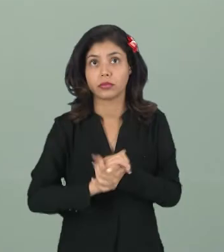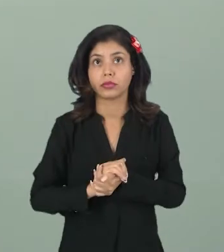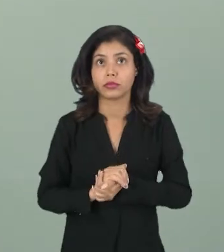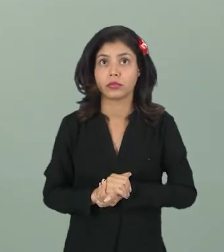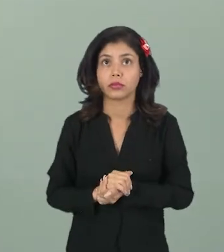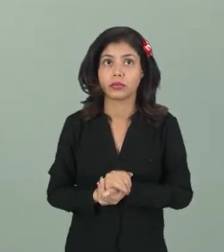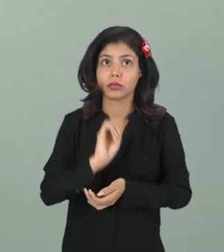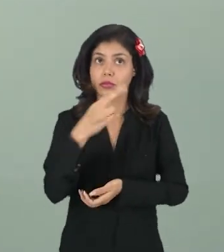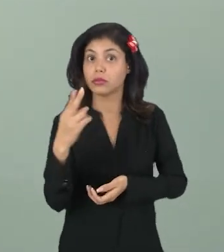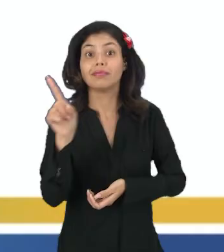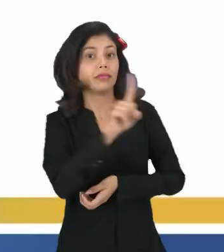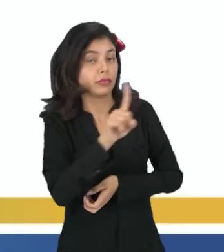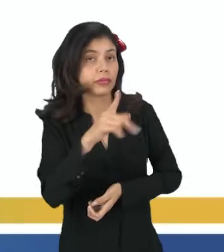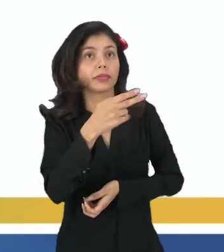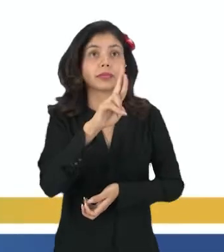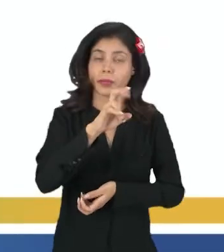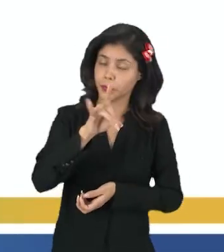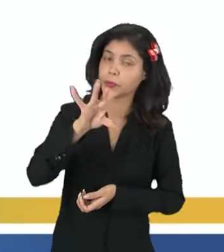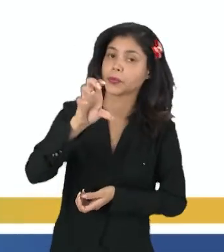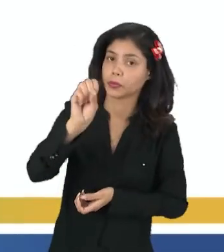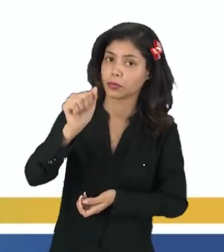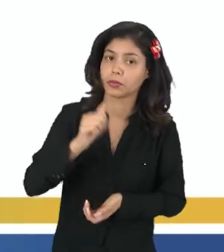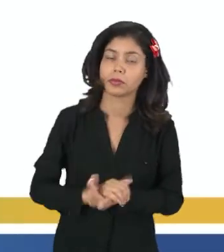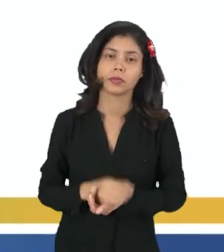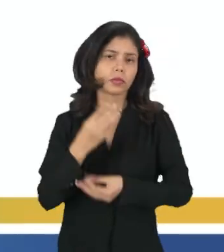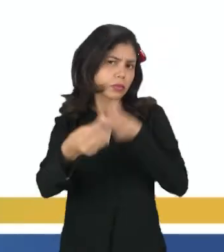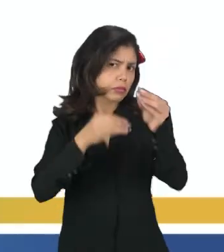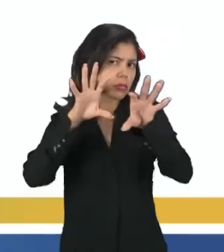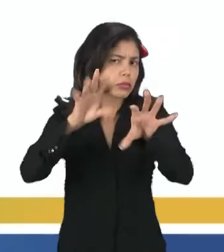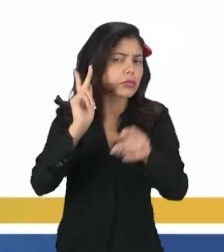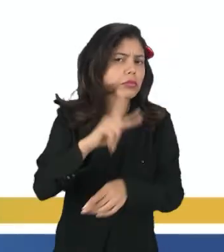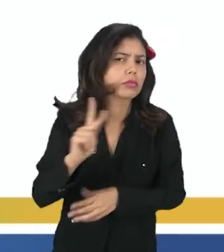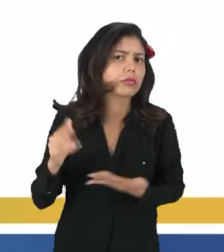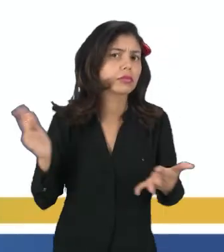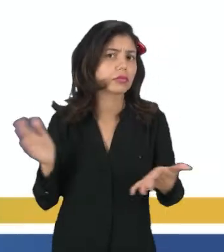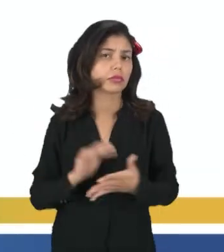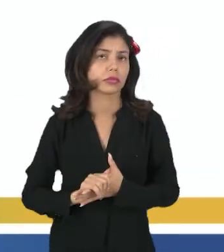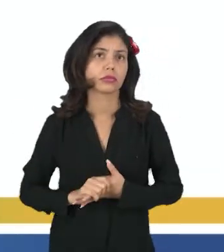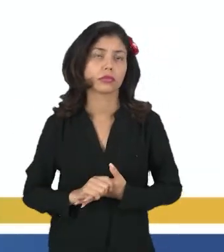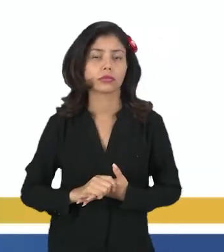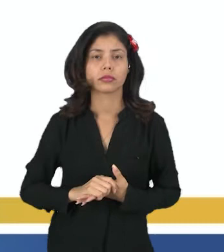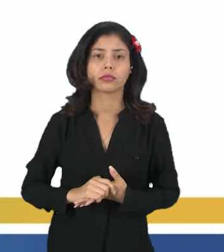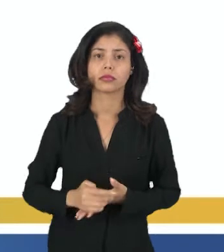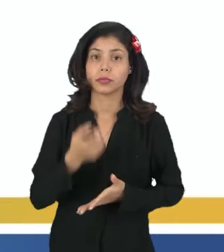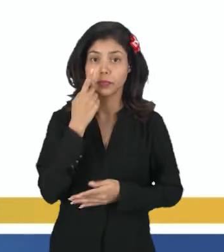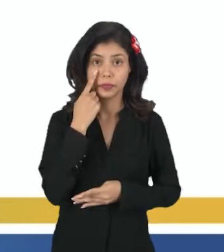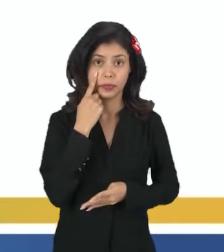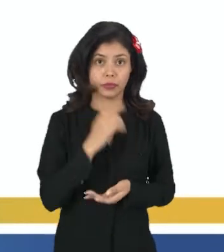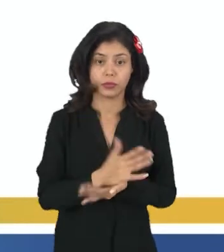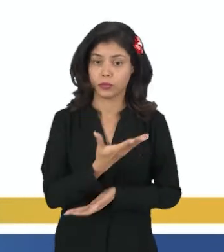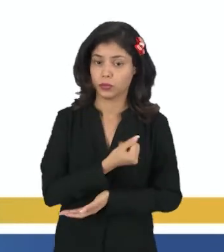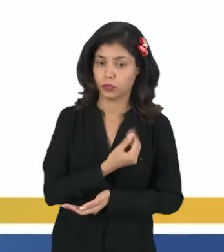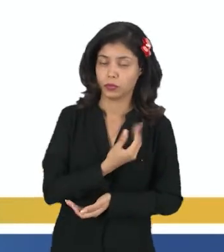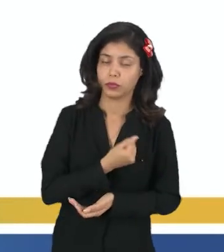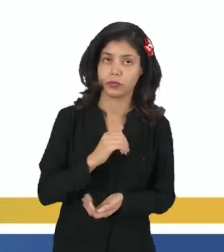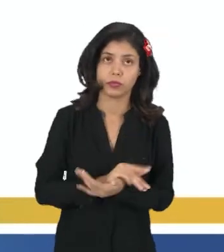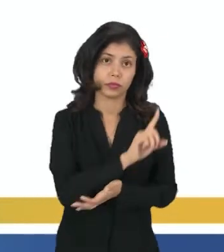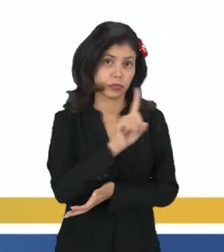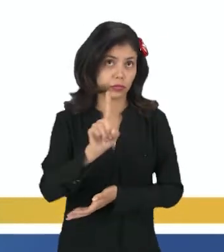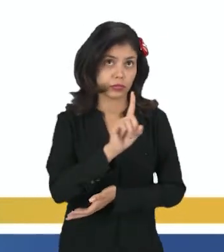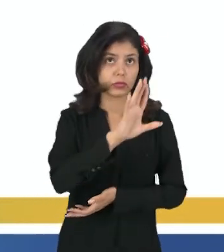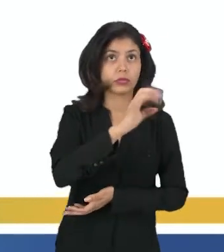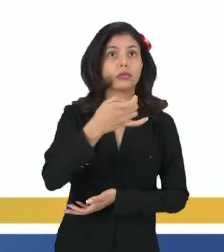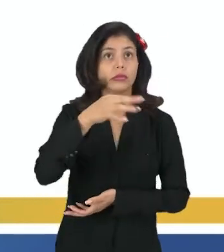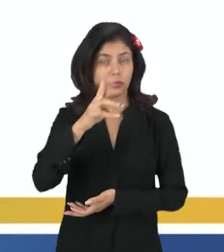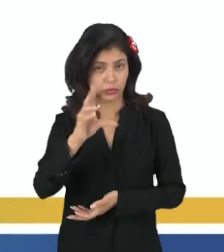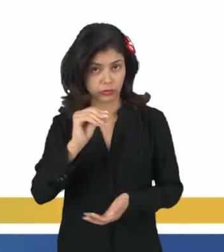desculpa em periódicos ou não periódicos Como assim produção né porque pressão os números decimais não